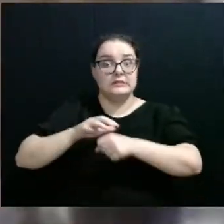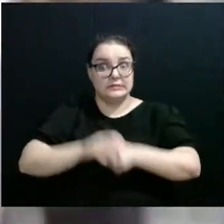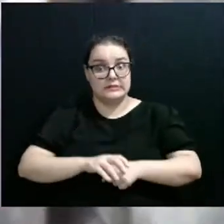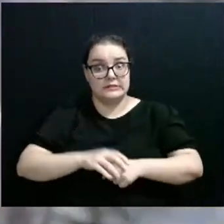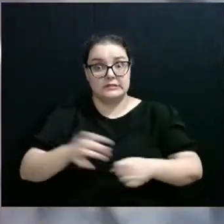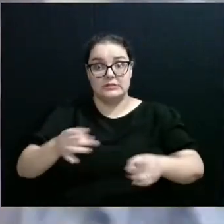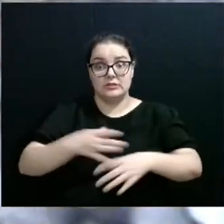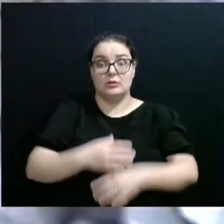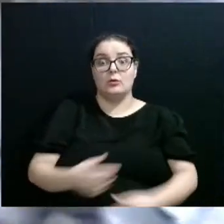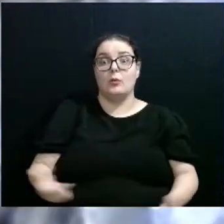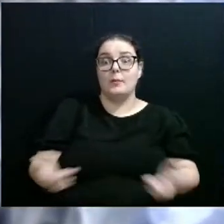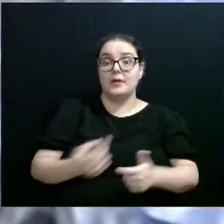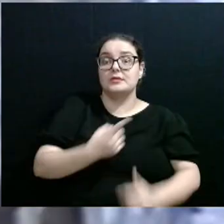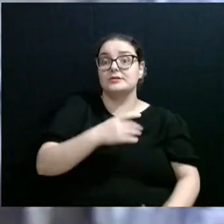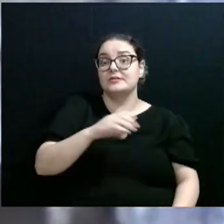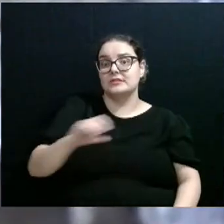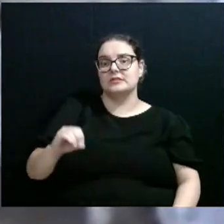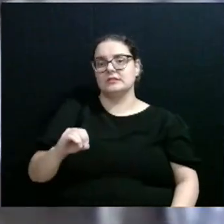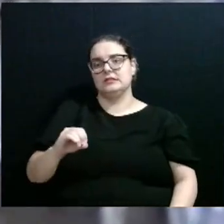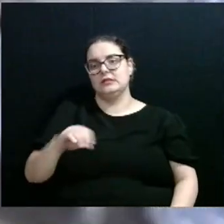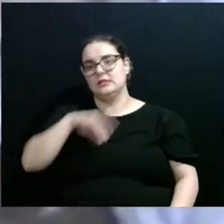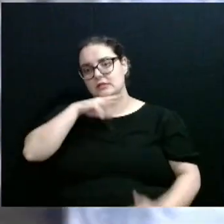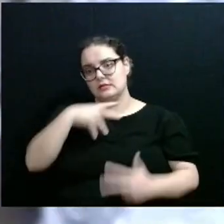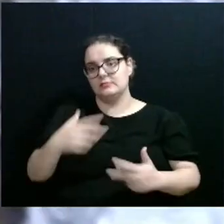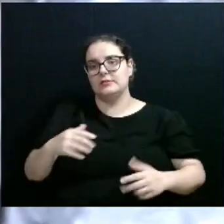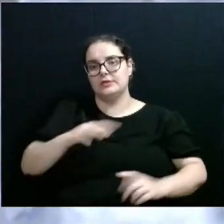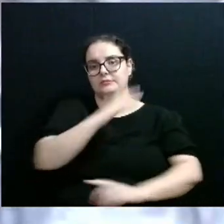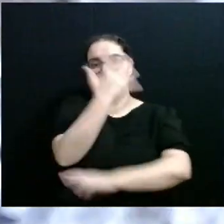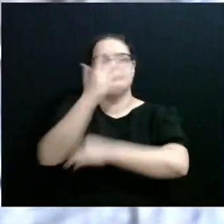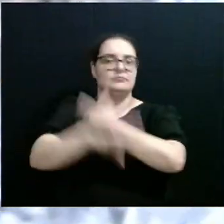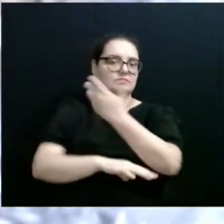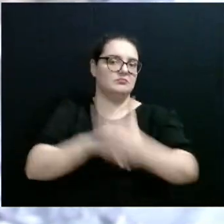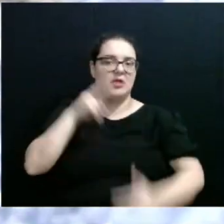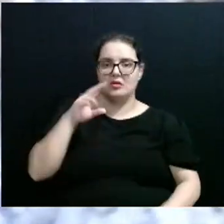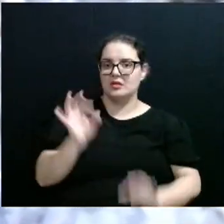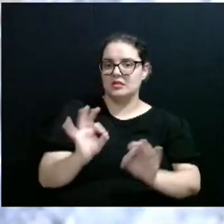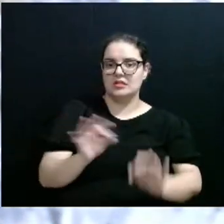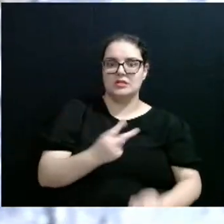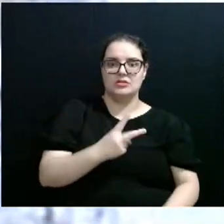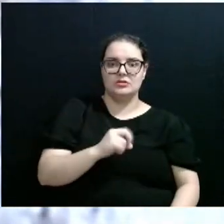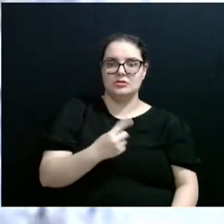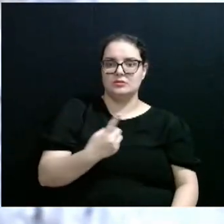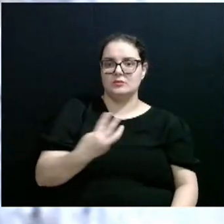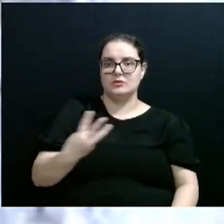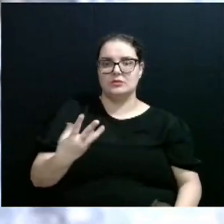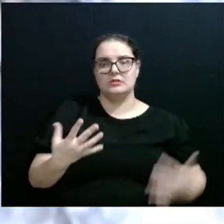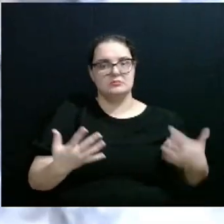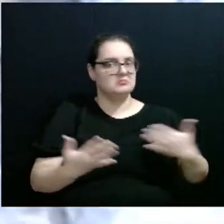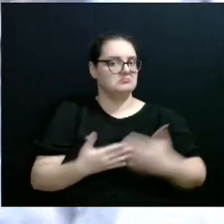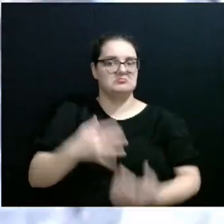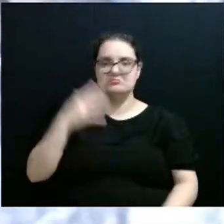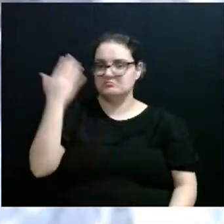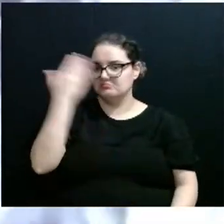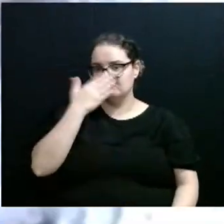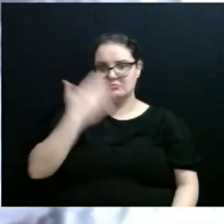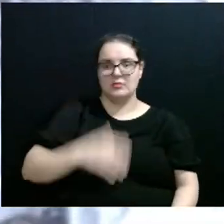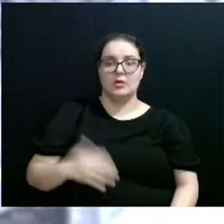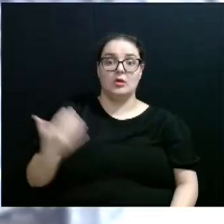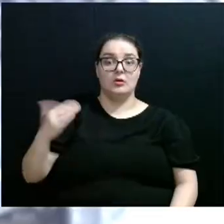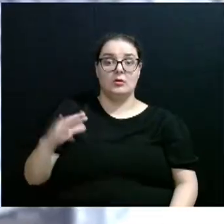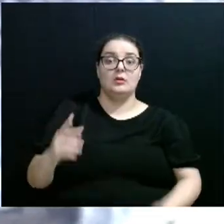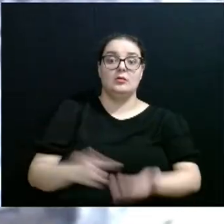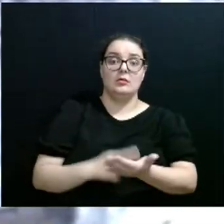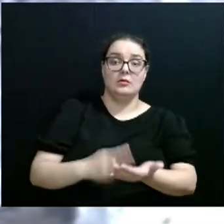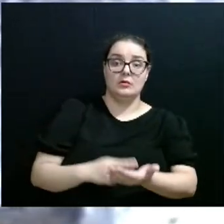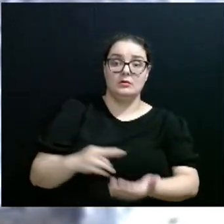na natureza e nenhum avistamento desde 2013. Um novo estudo genético publicado na revista Cell